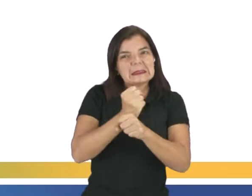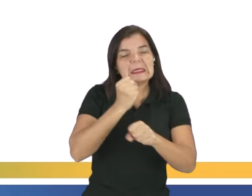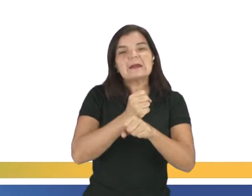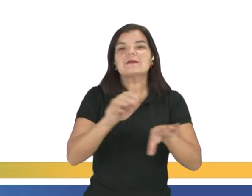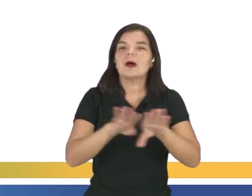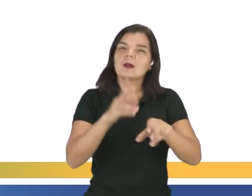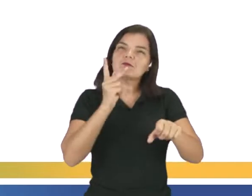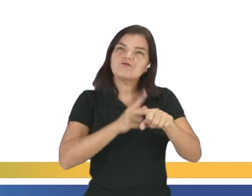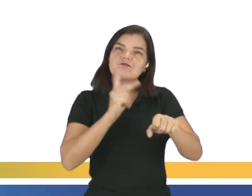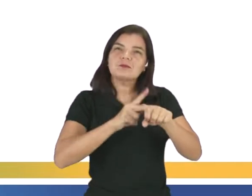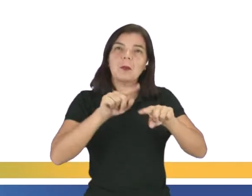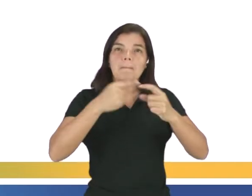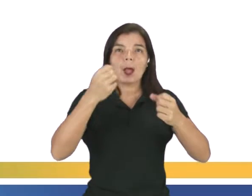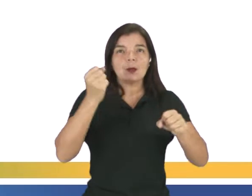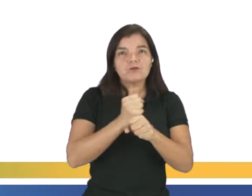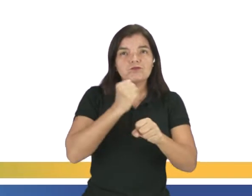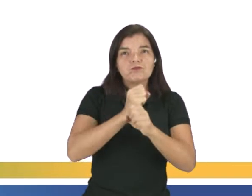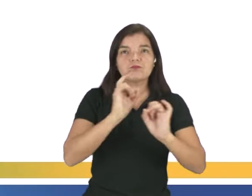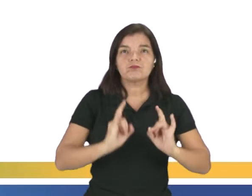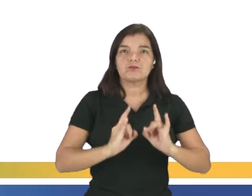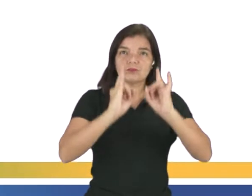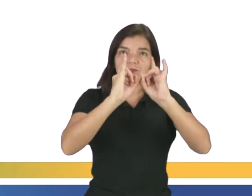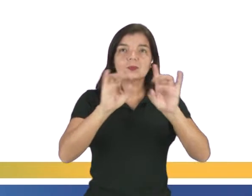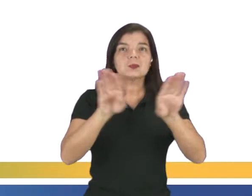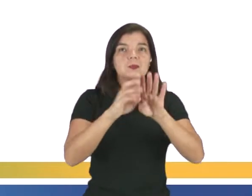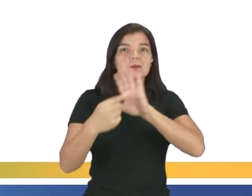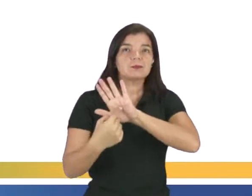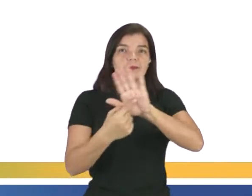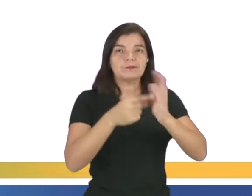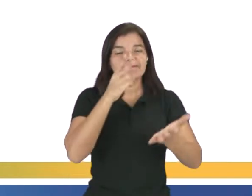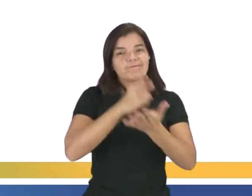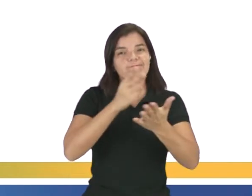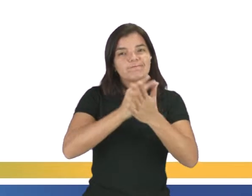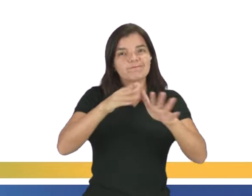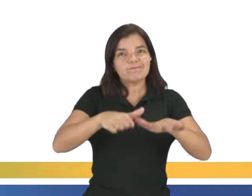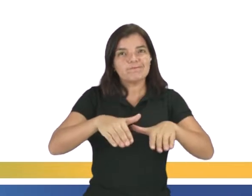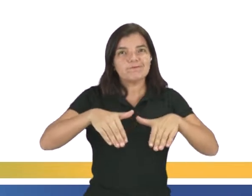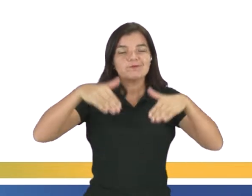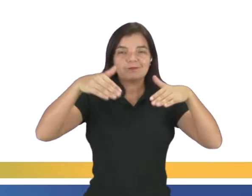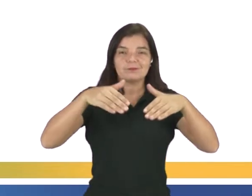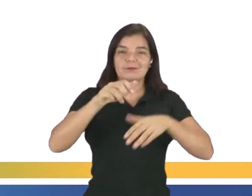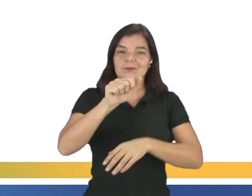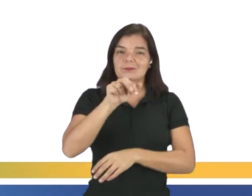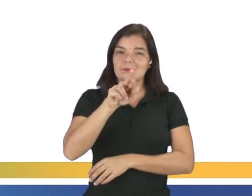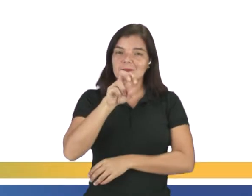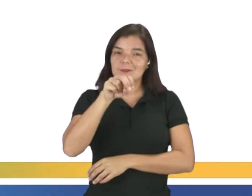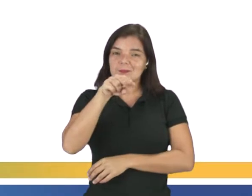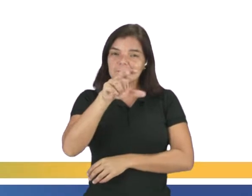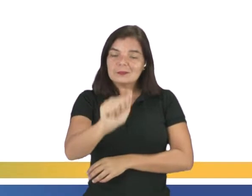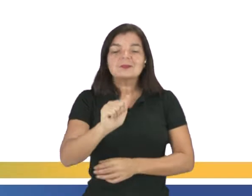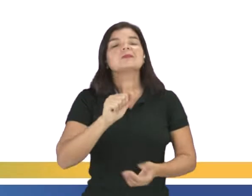sim edificados sobre estruturas em arcos, apresentavam sempre um palco tipo